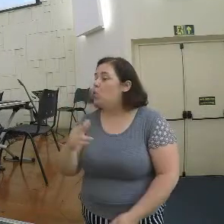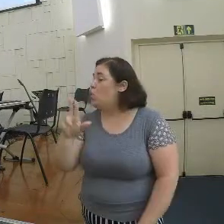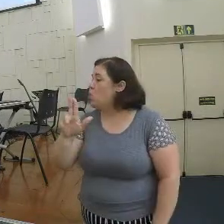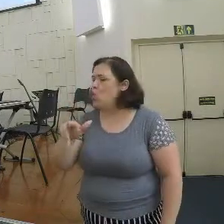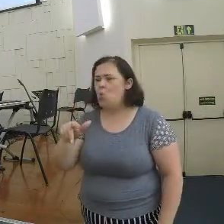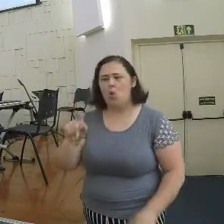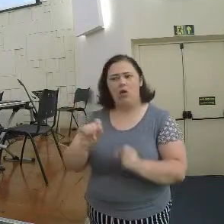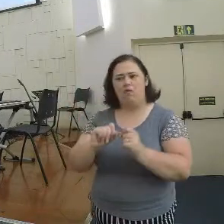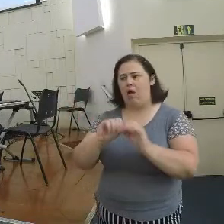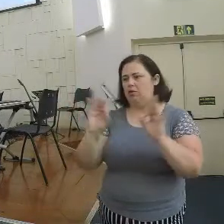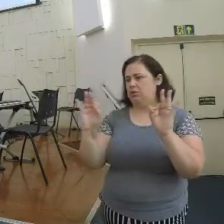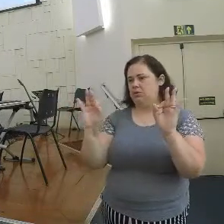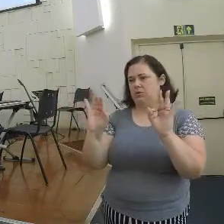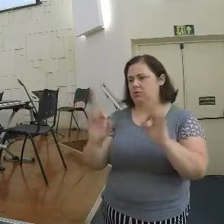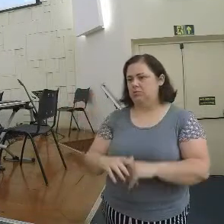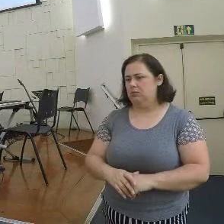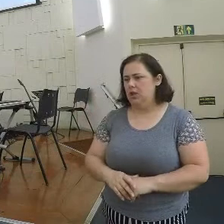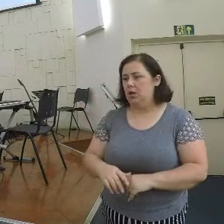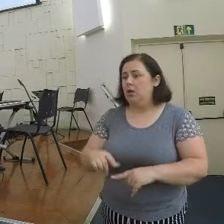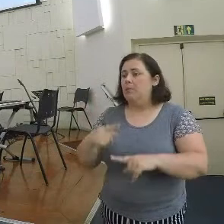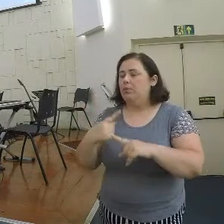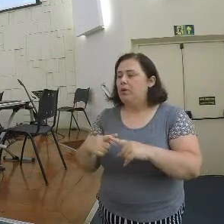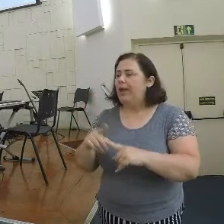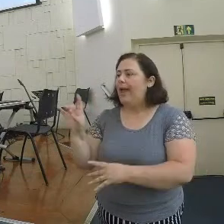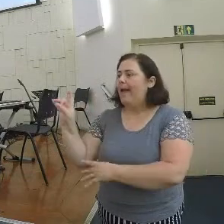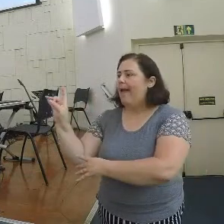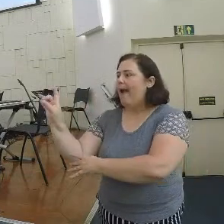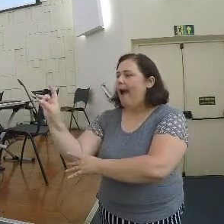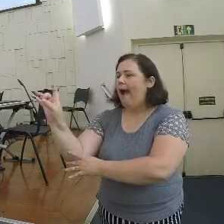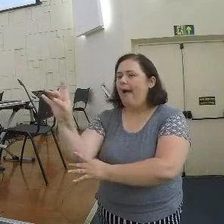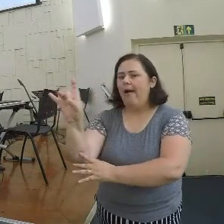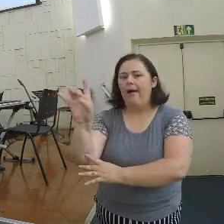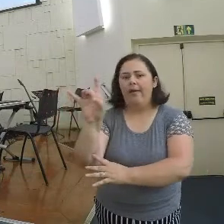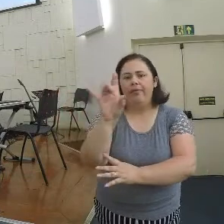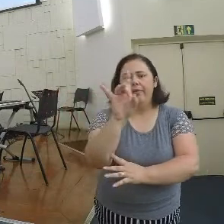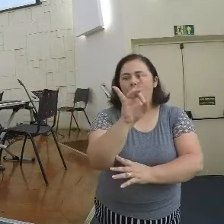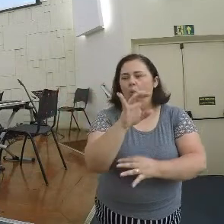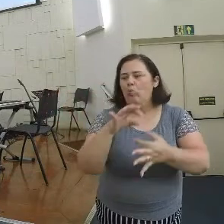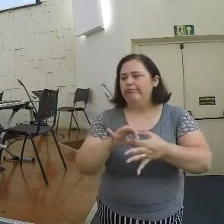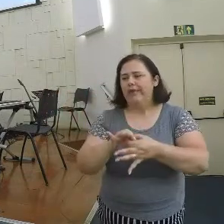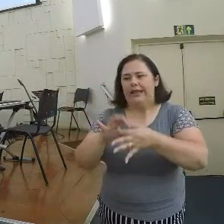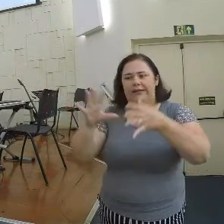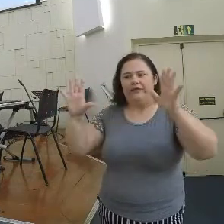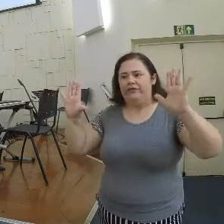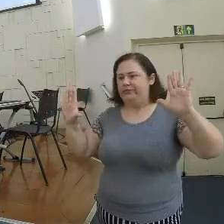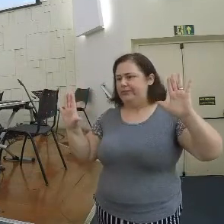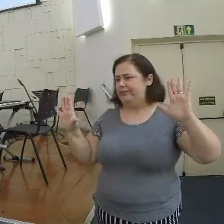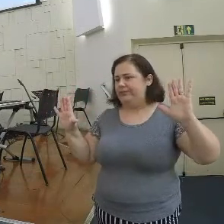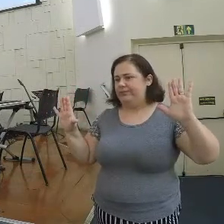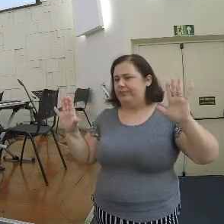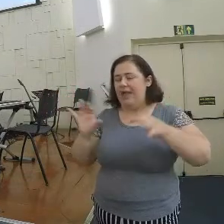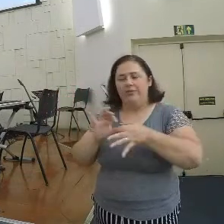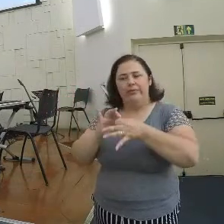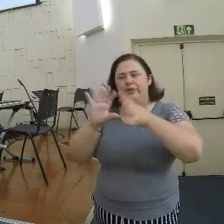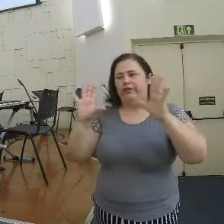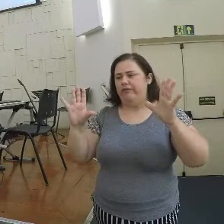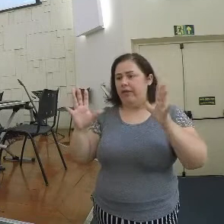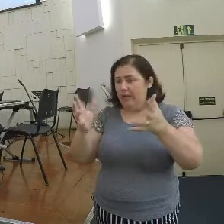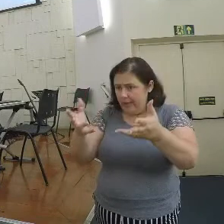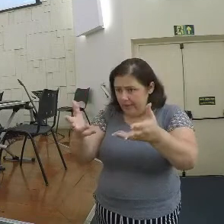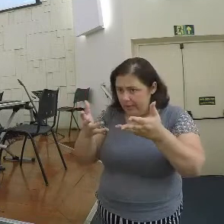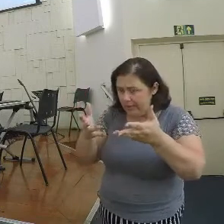no coração de todos os crentes. E meus irmãos, qual argumento de um pregador limitado como eu pode